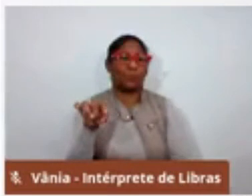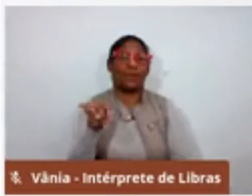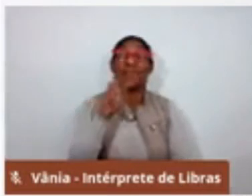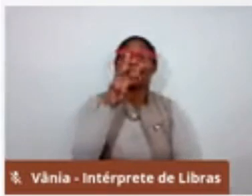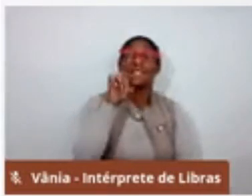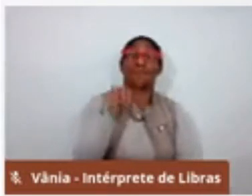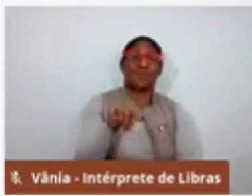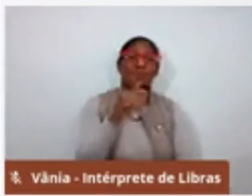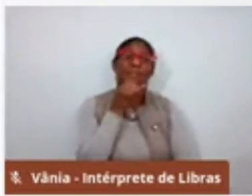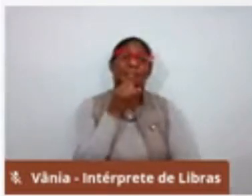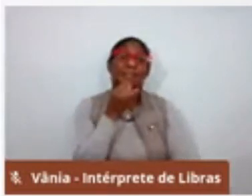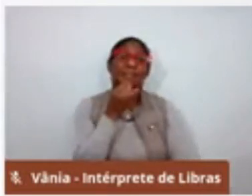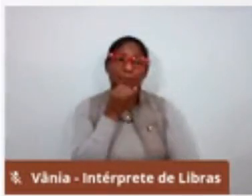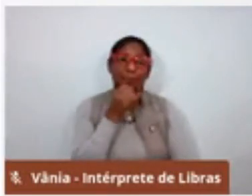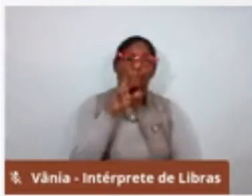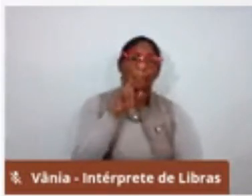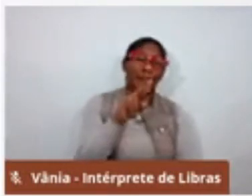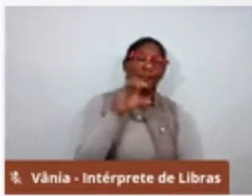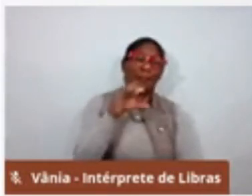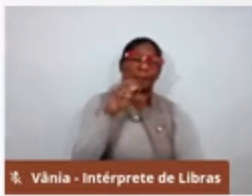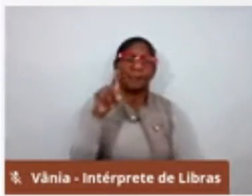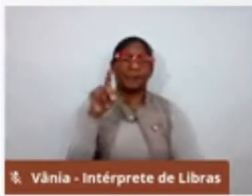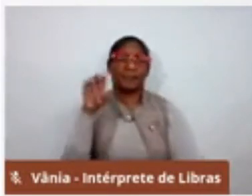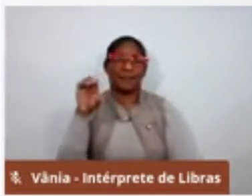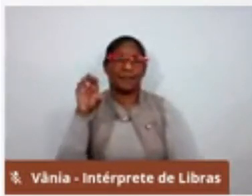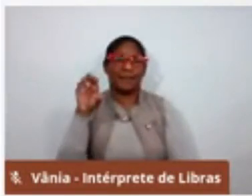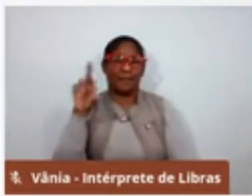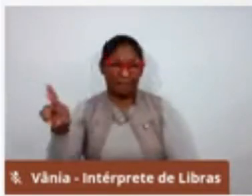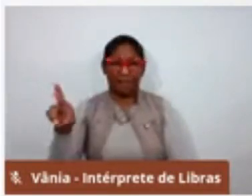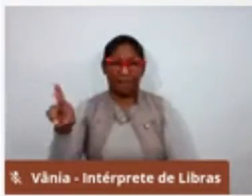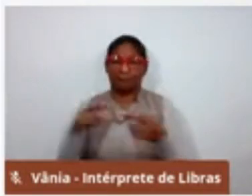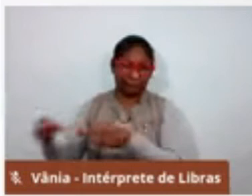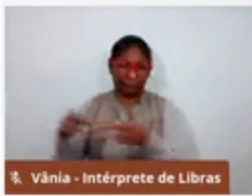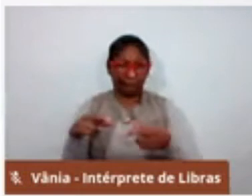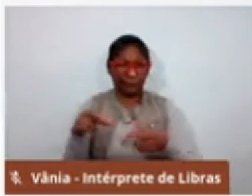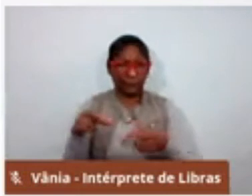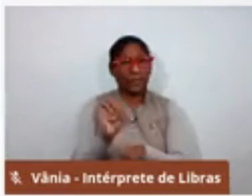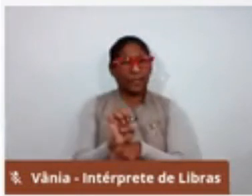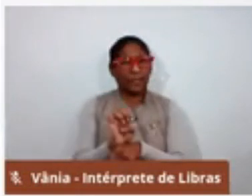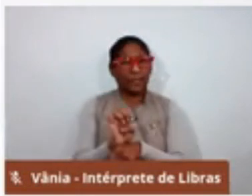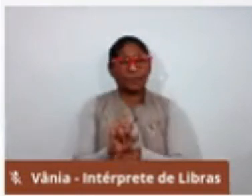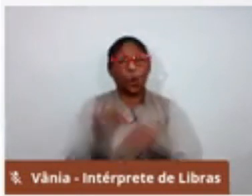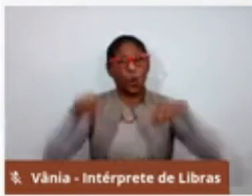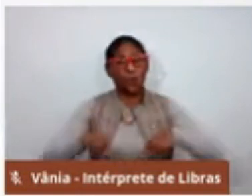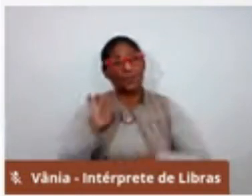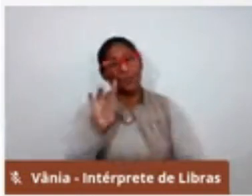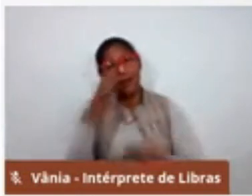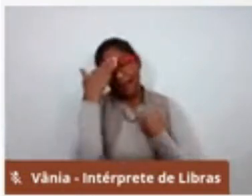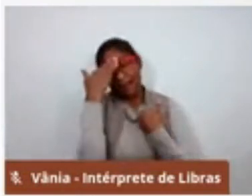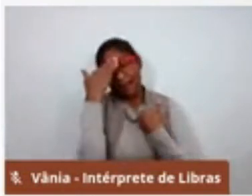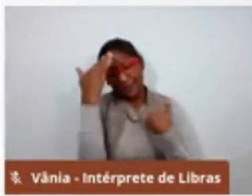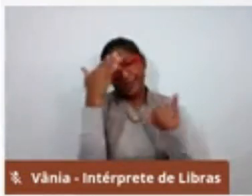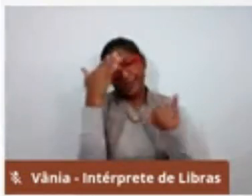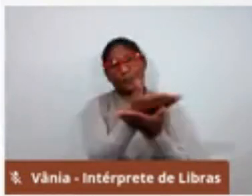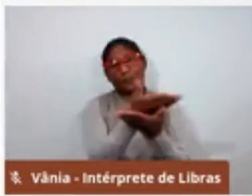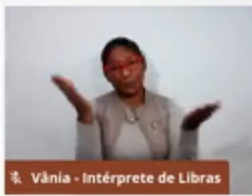adicionais do RT-PCR no nosso estado. Era isso por hoje. Eu agradeço a todos que nos